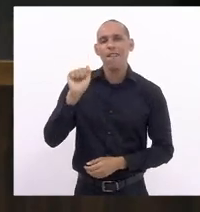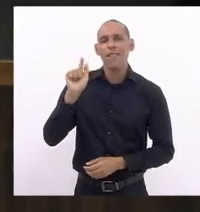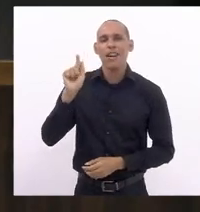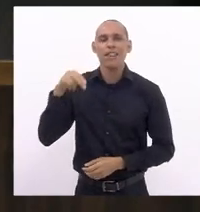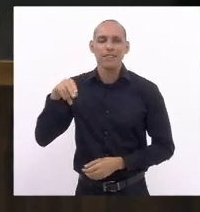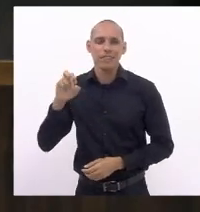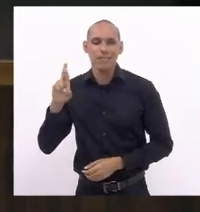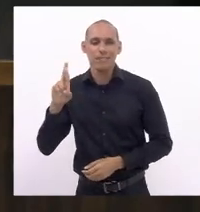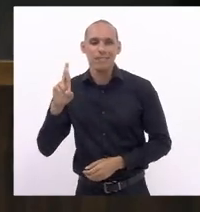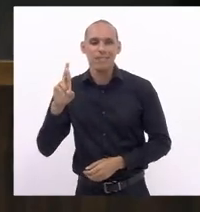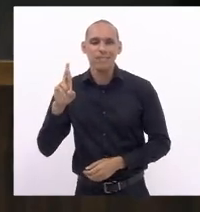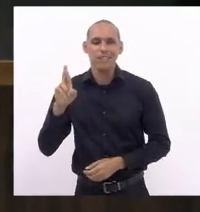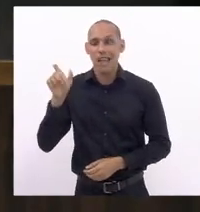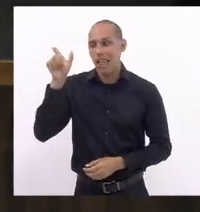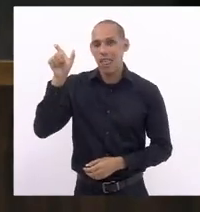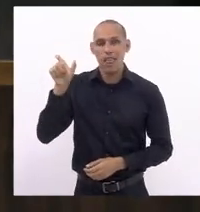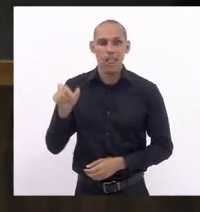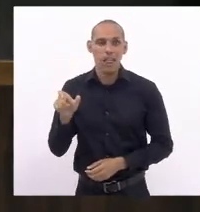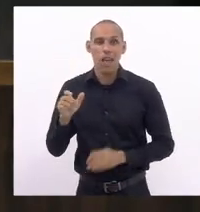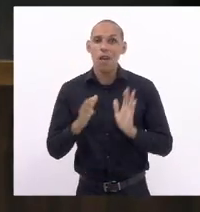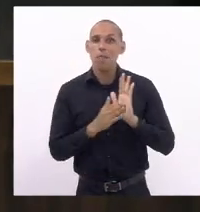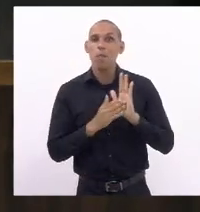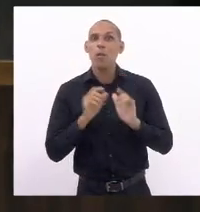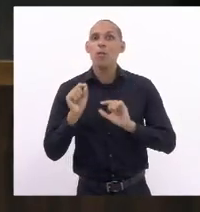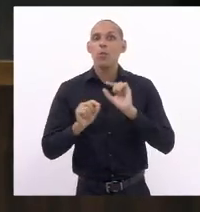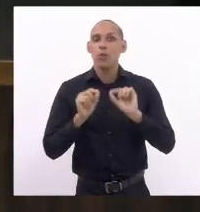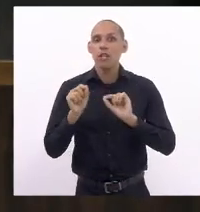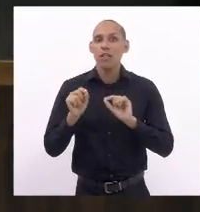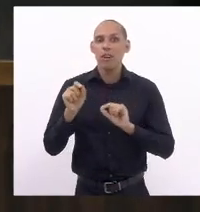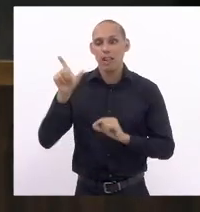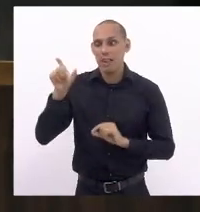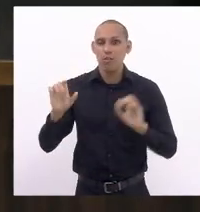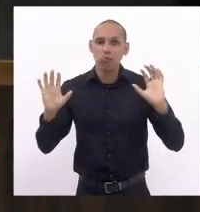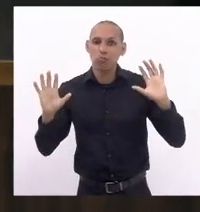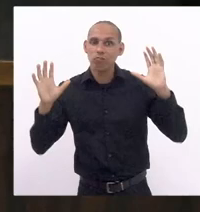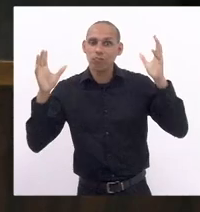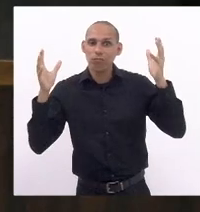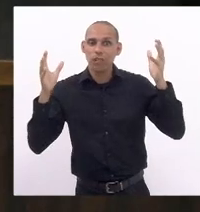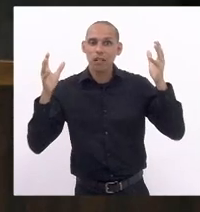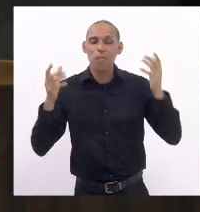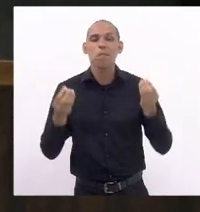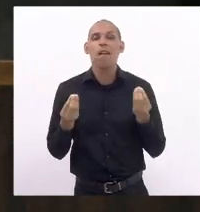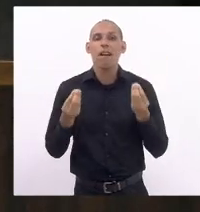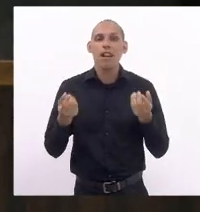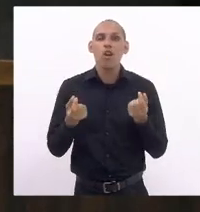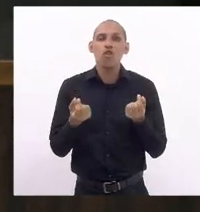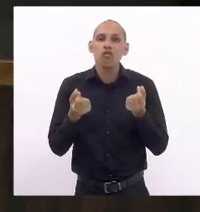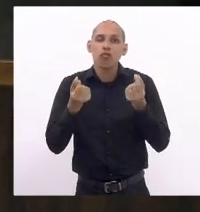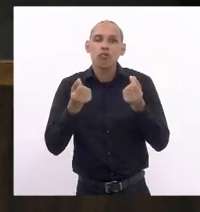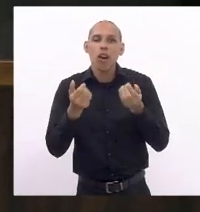Ele está se propondo na próxima semana fazer um show para arrecadar donativos,